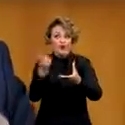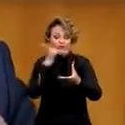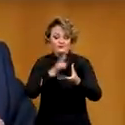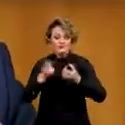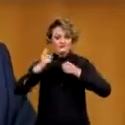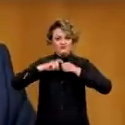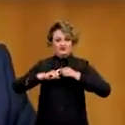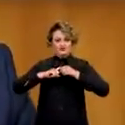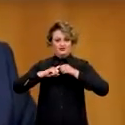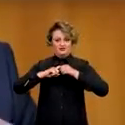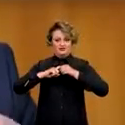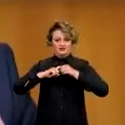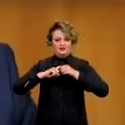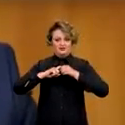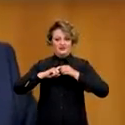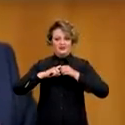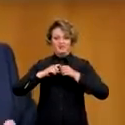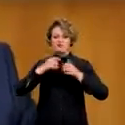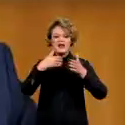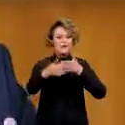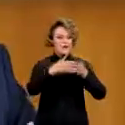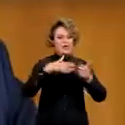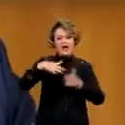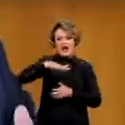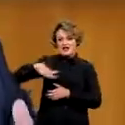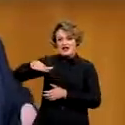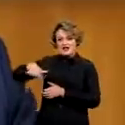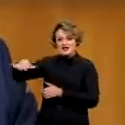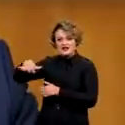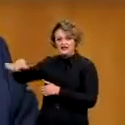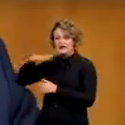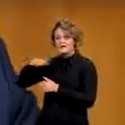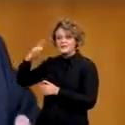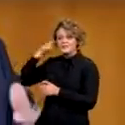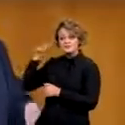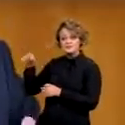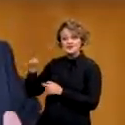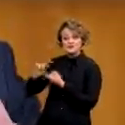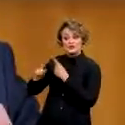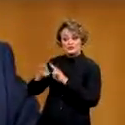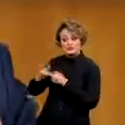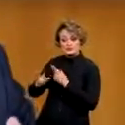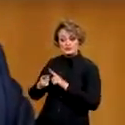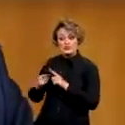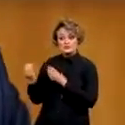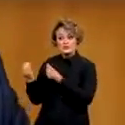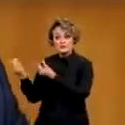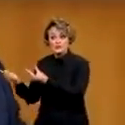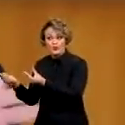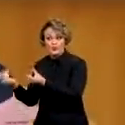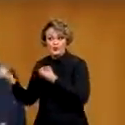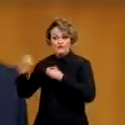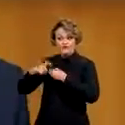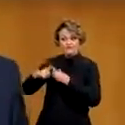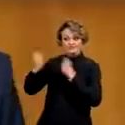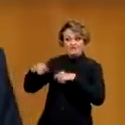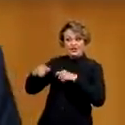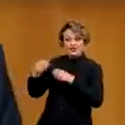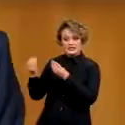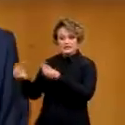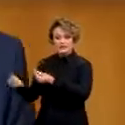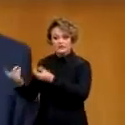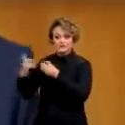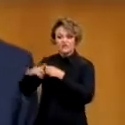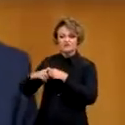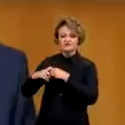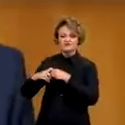tudo para determinado setor da imprensa, isso aqui é uma negociação, é dando que se recebe, aqui não sei das quantas e tal.